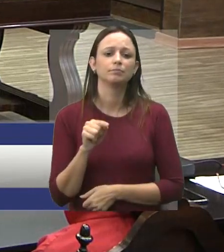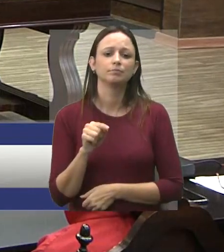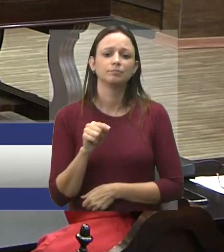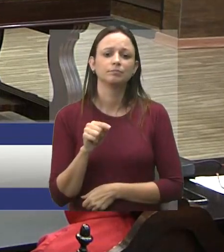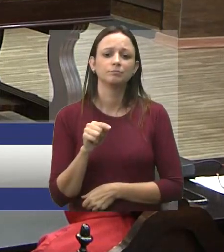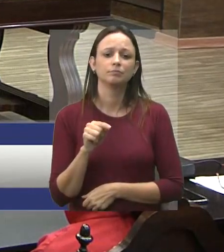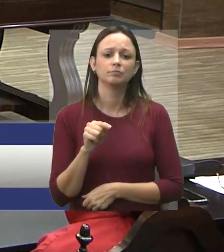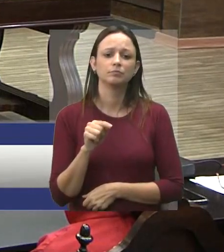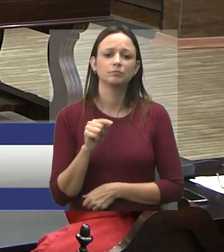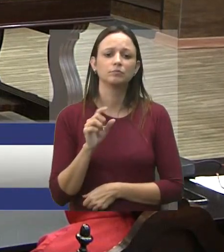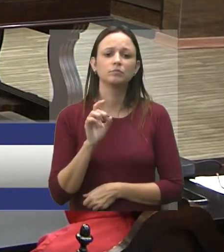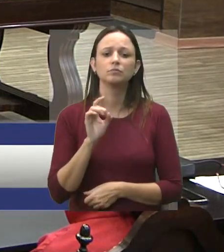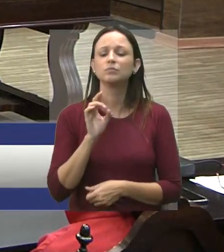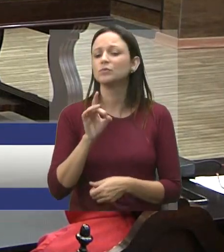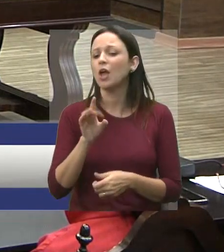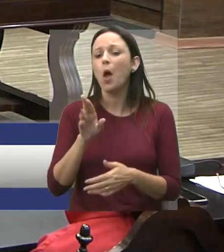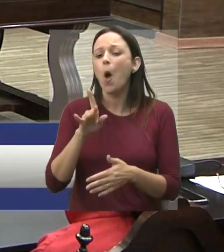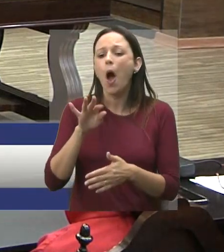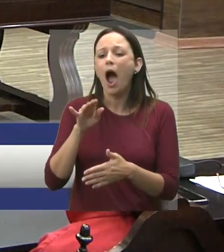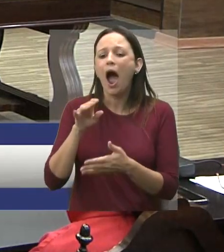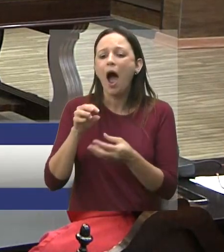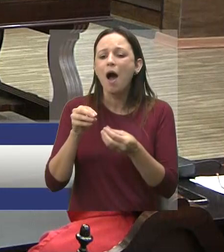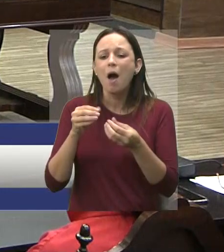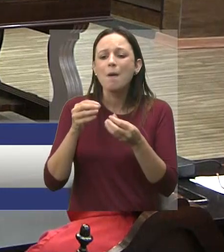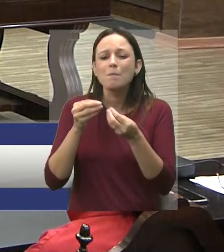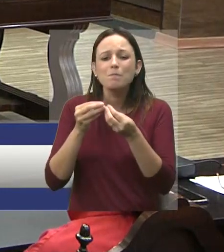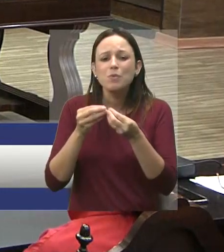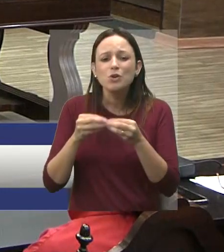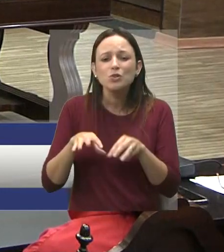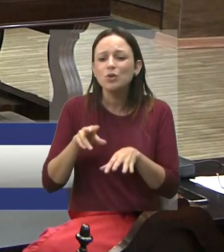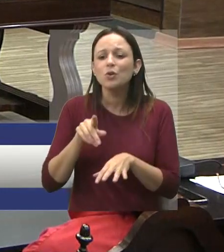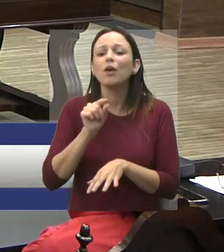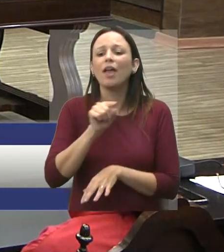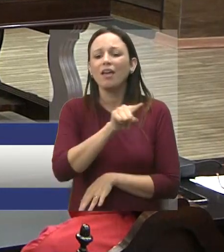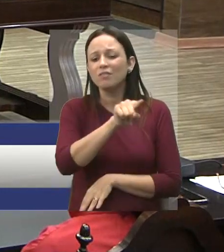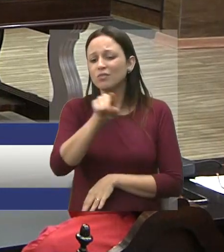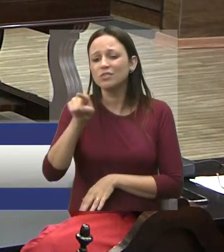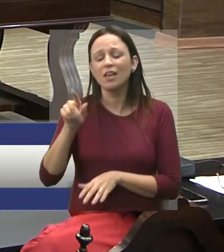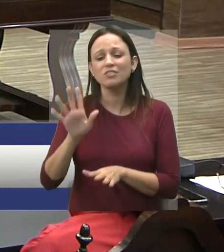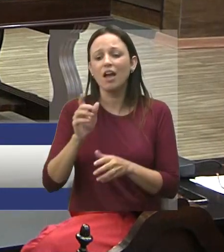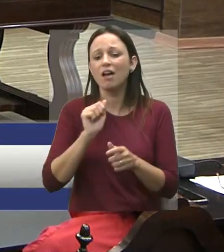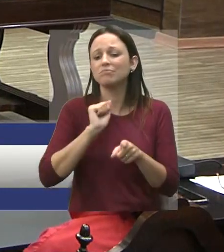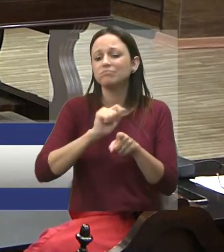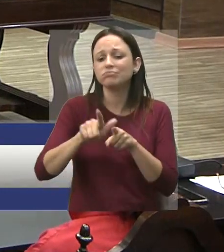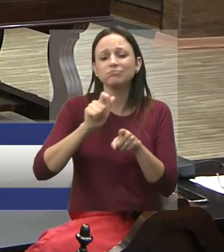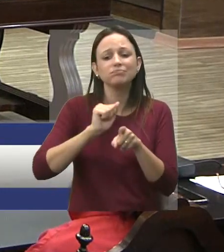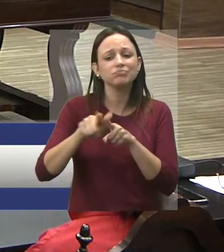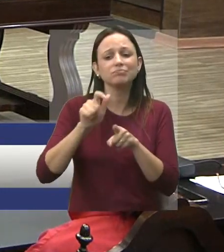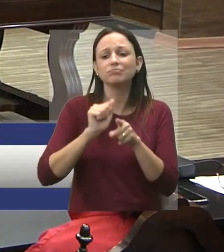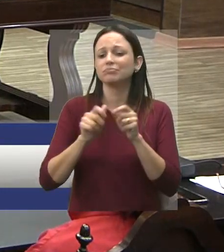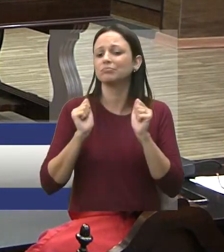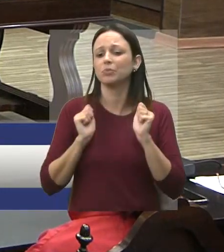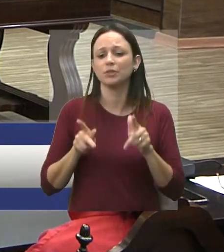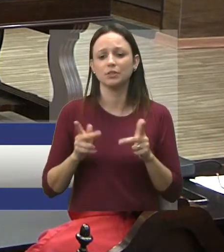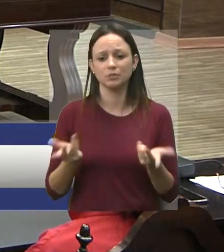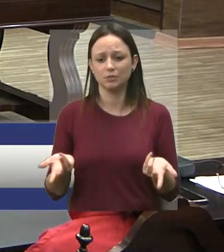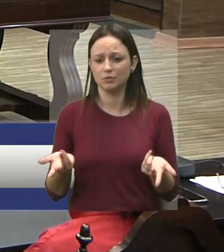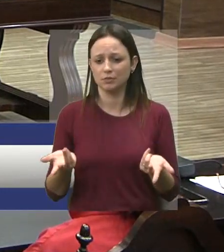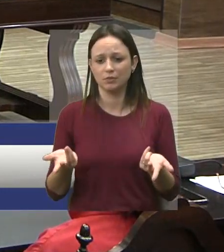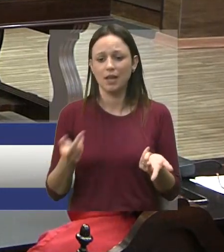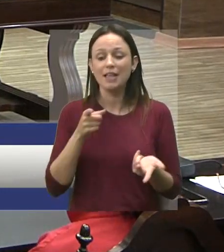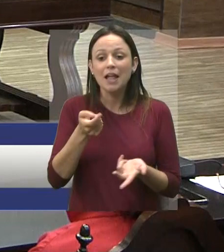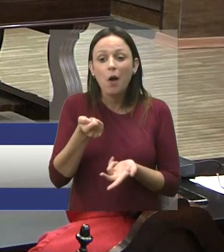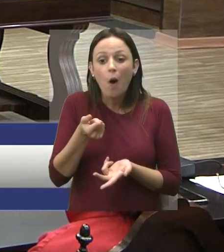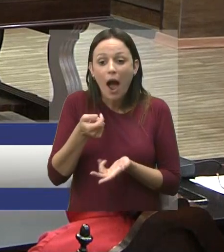ela penaliza quem sempre confiou na Previdência, quem sempre contribuiu, porque é quem está na iminência de conseguir o